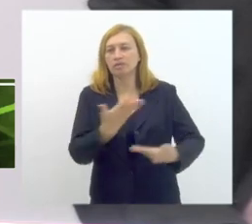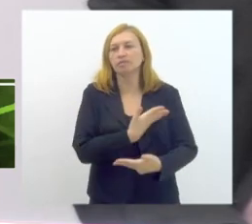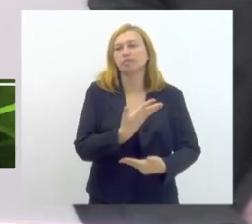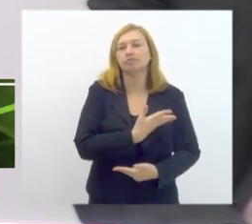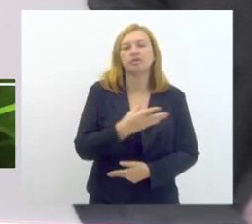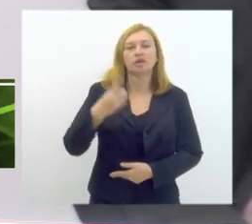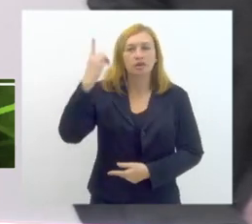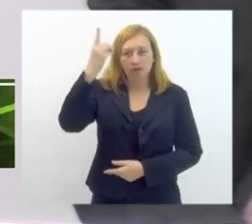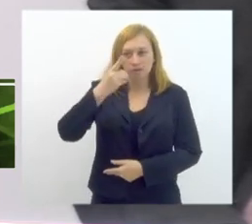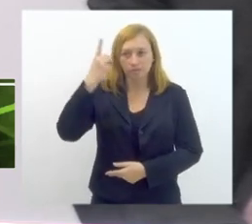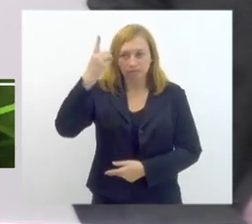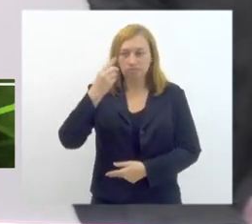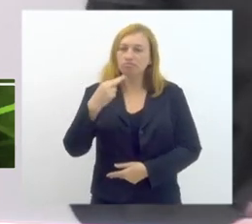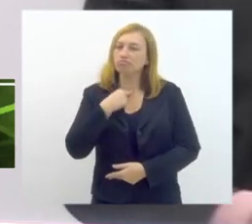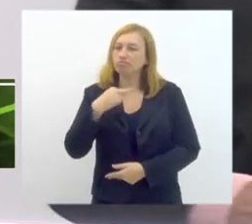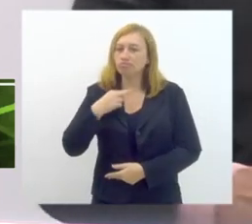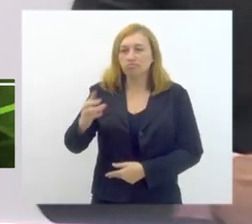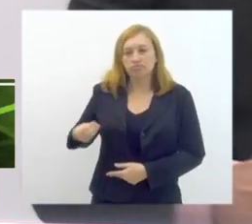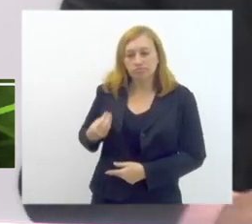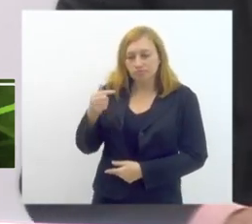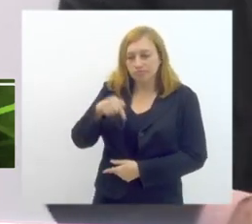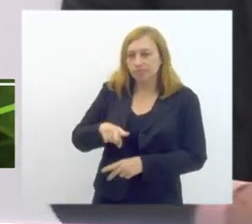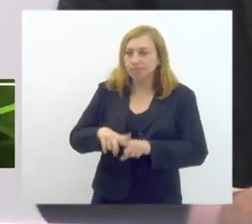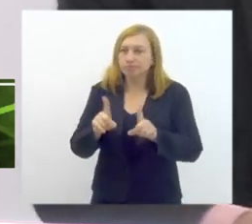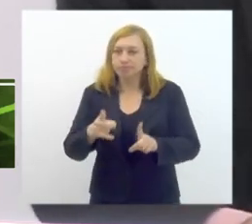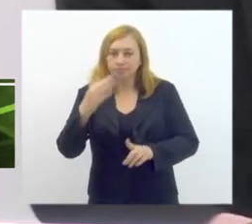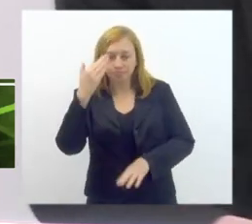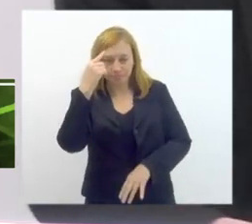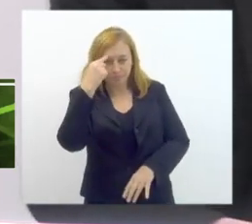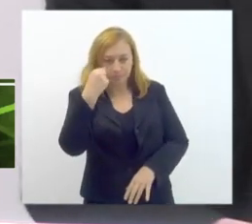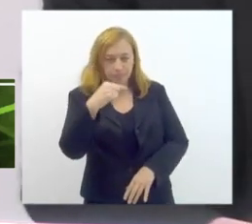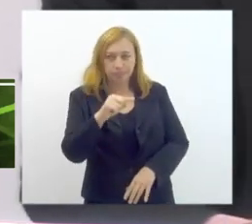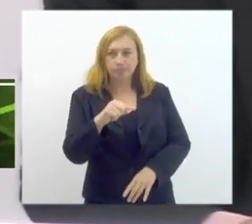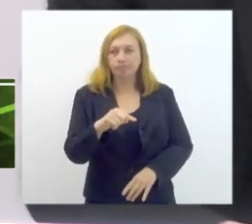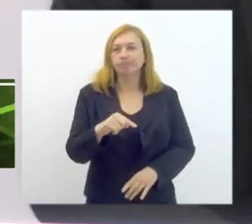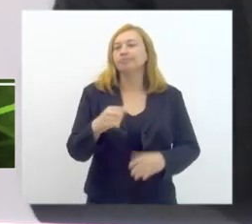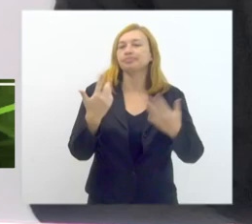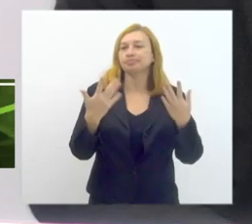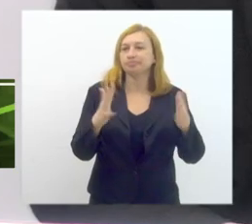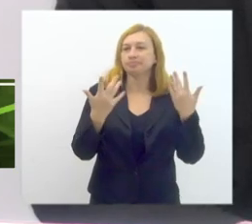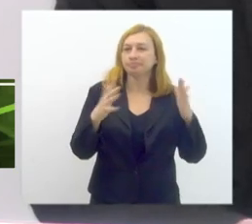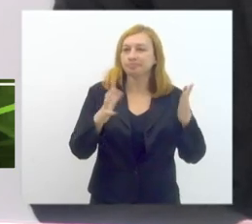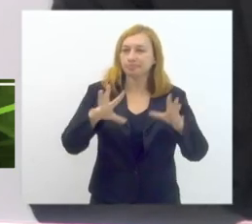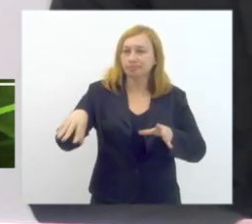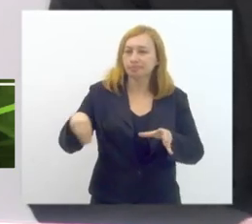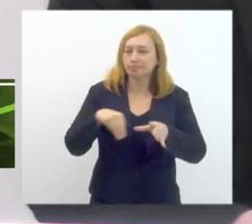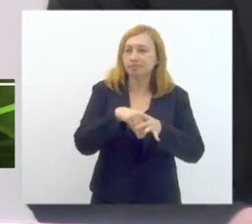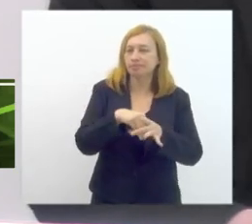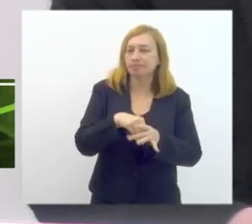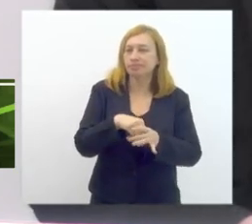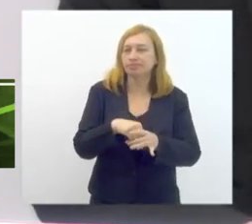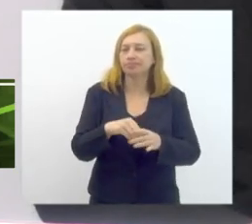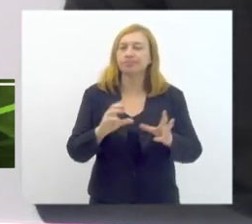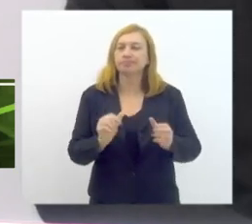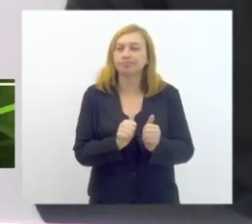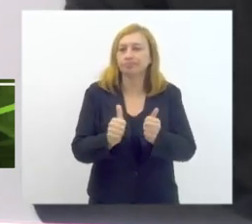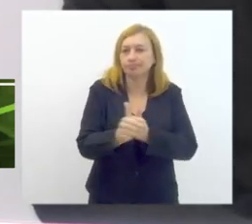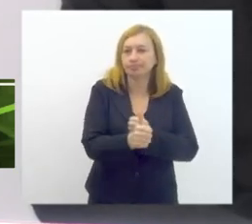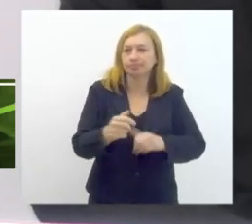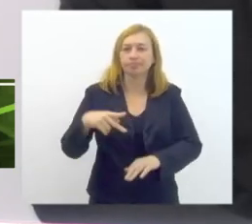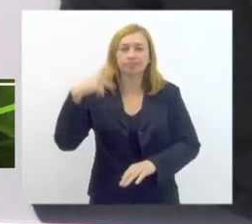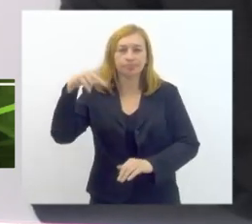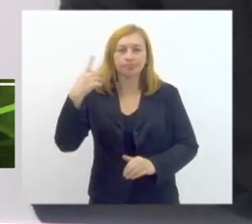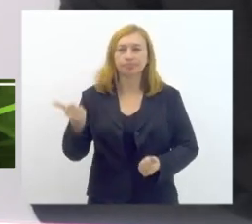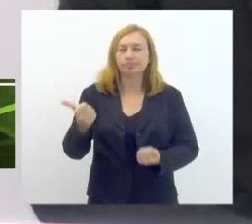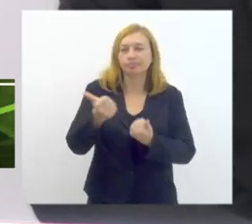deputados que não puderam estar aqui, mas mandaram a sua saudação. Estão integradas à frente parlamentar de apoio